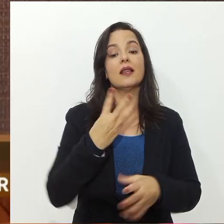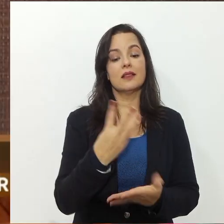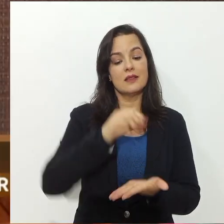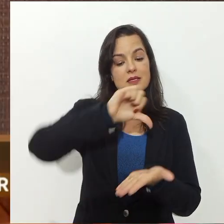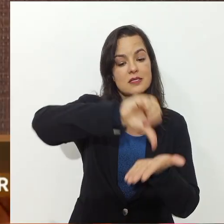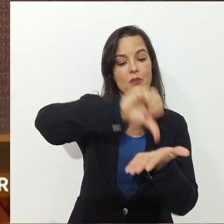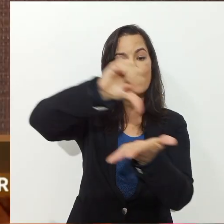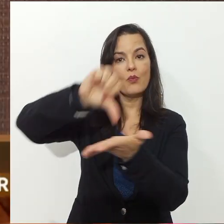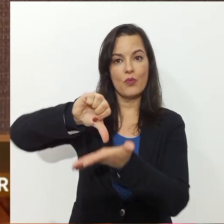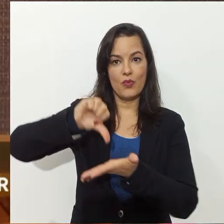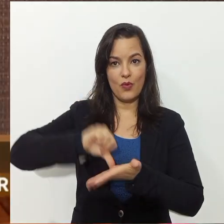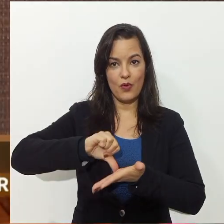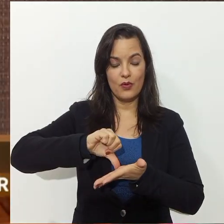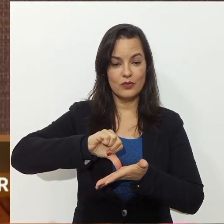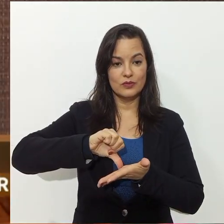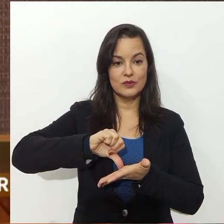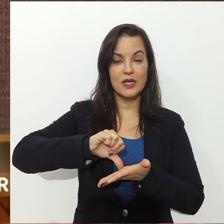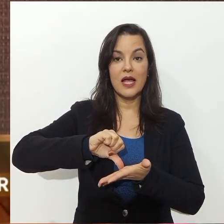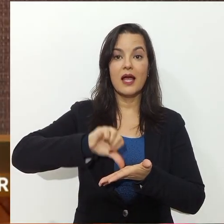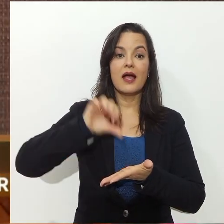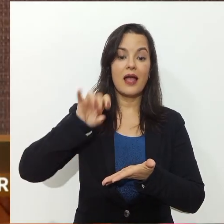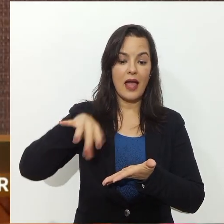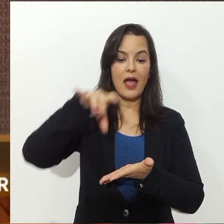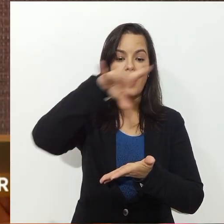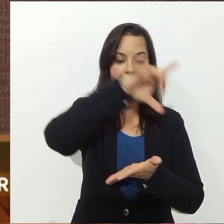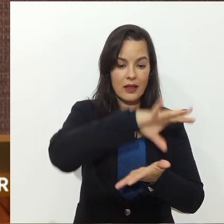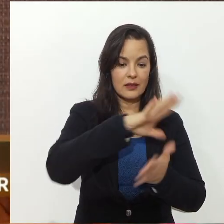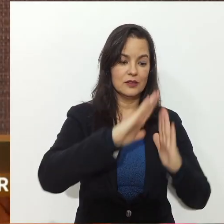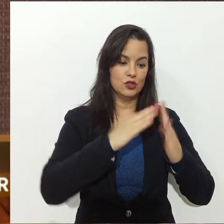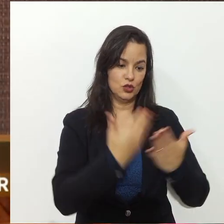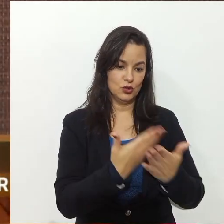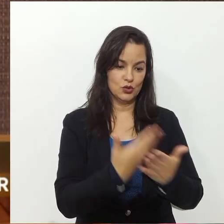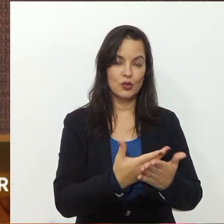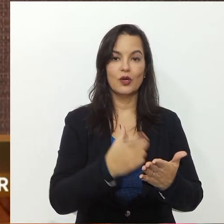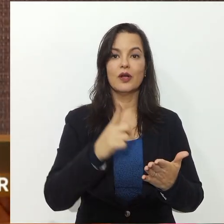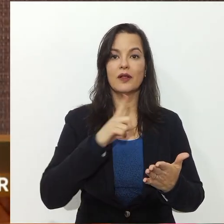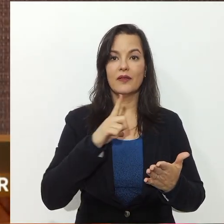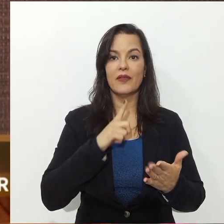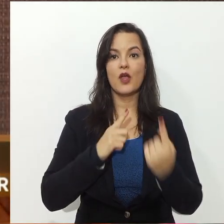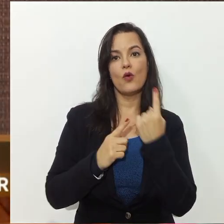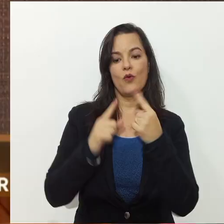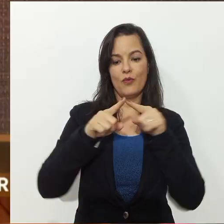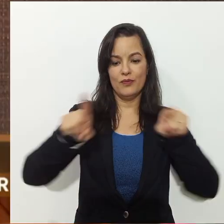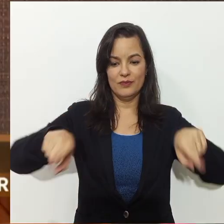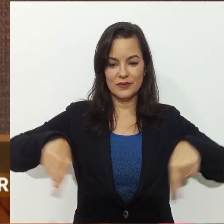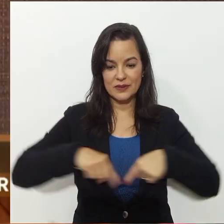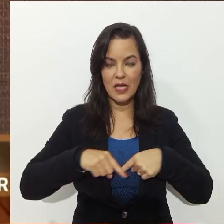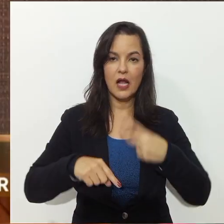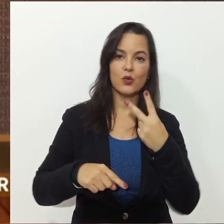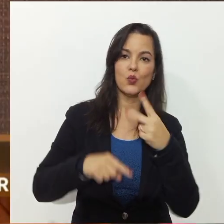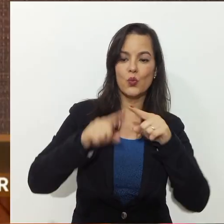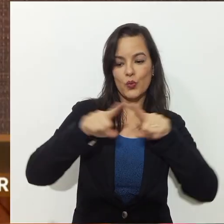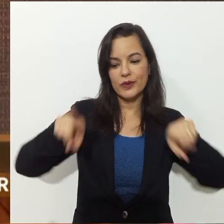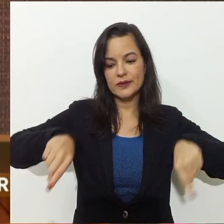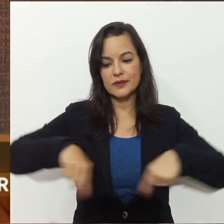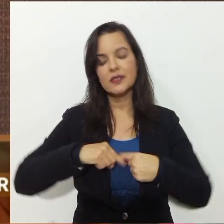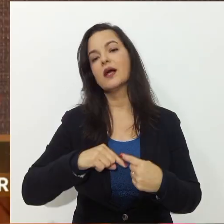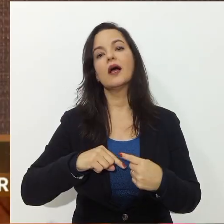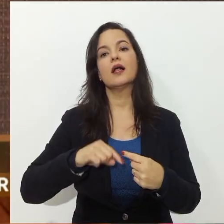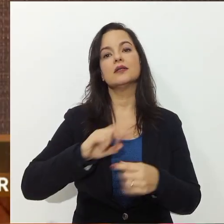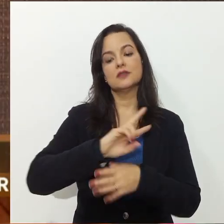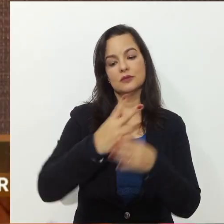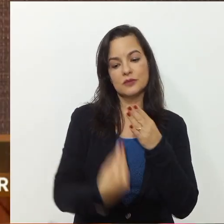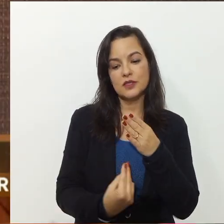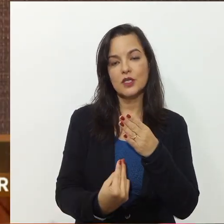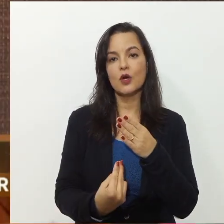uma escola regular, de ensino regular. Então, ali também a gente trabalha bastante com a inteiração, né? Das crianças